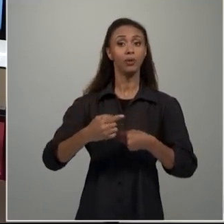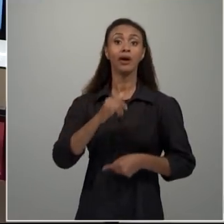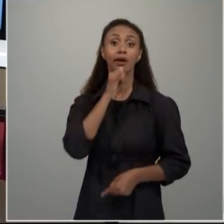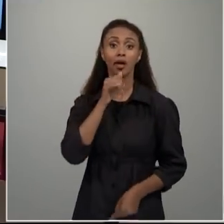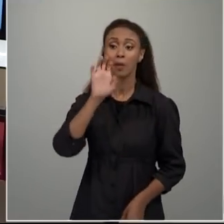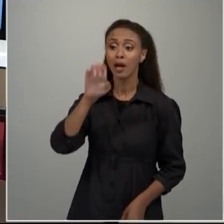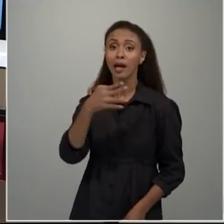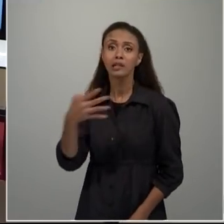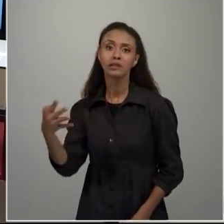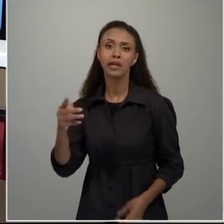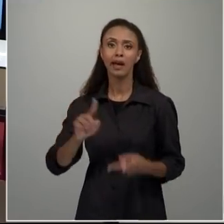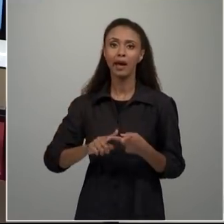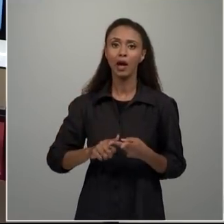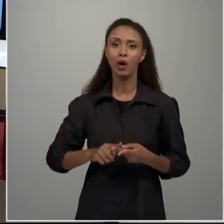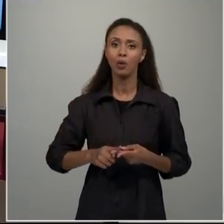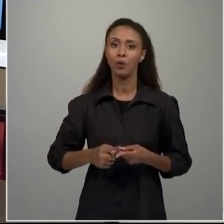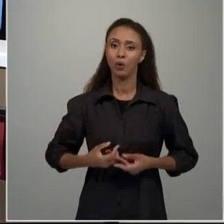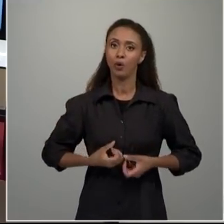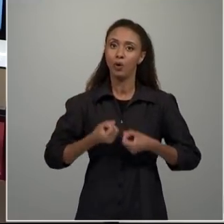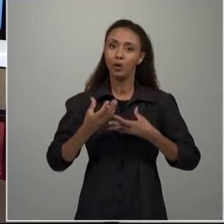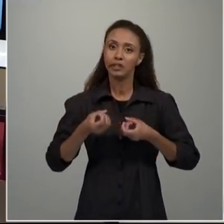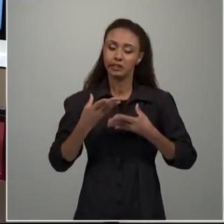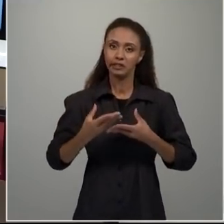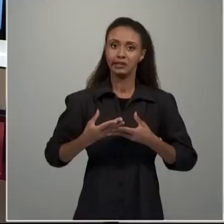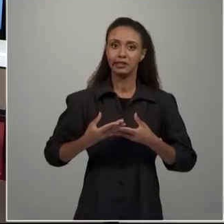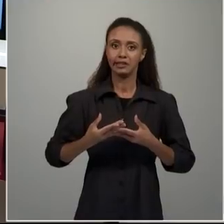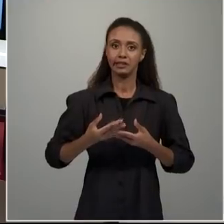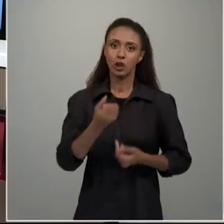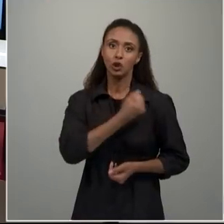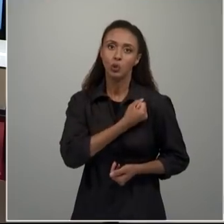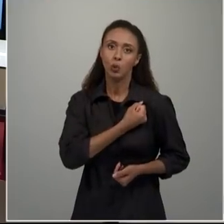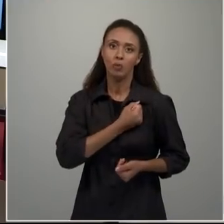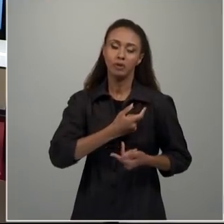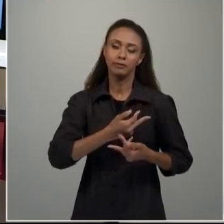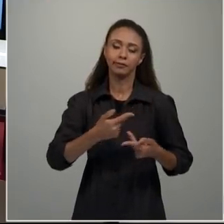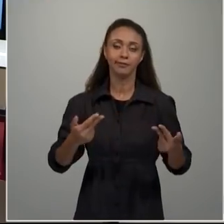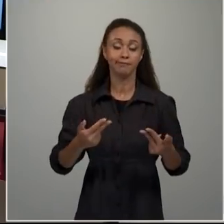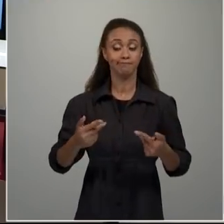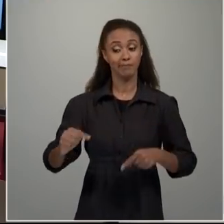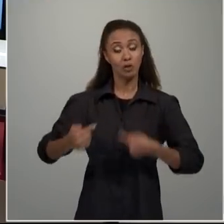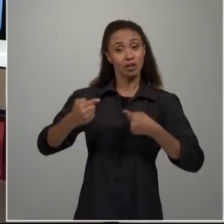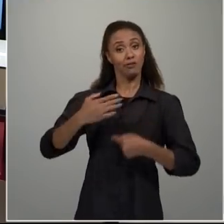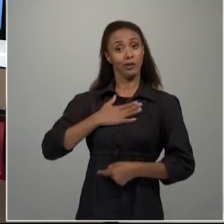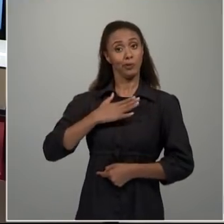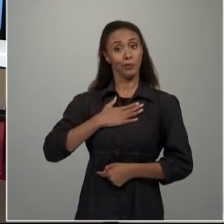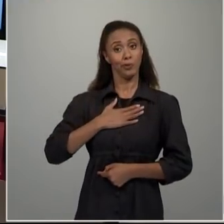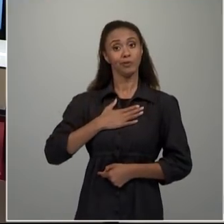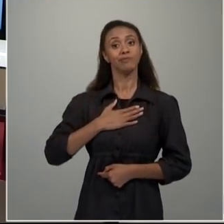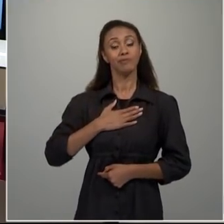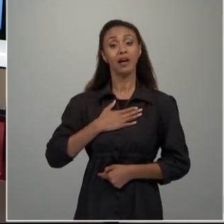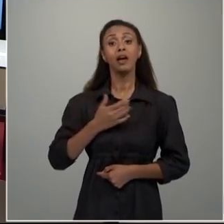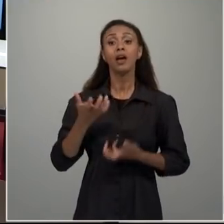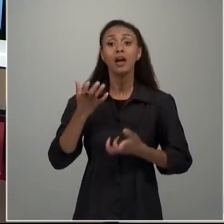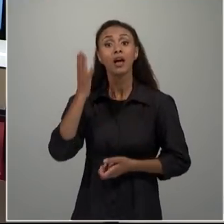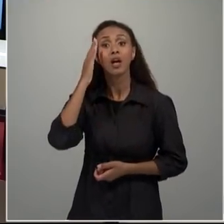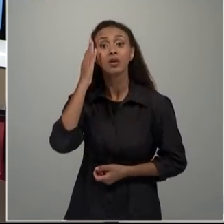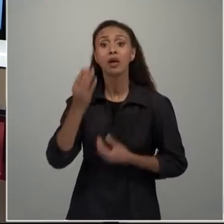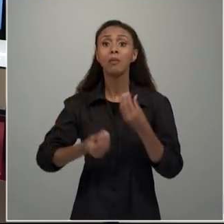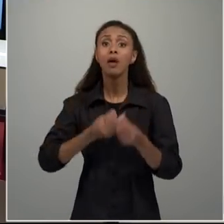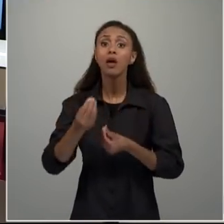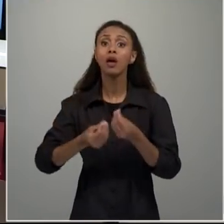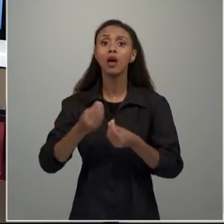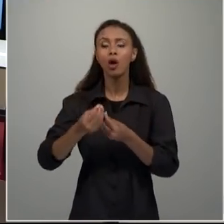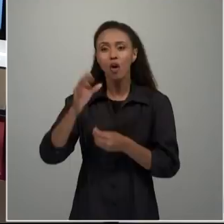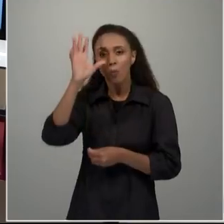números e condados mas eu faço isso com muito prazer o desafio porque porque eu quero saber como é que está o processo de aprendizagem